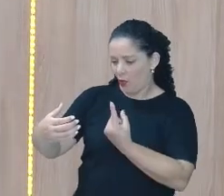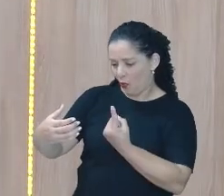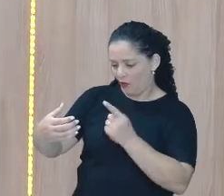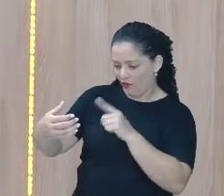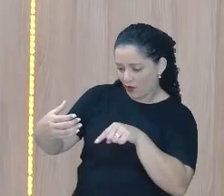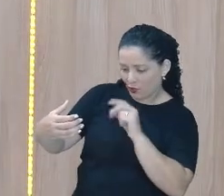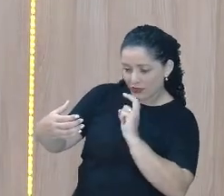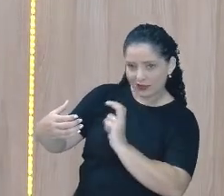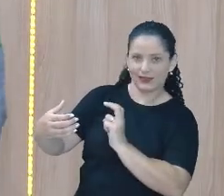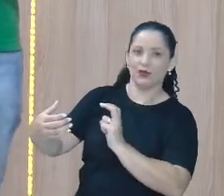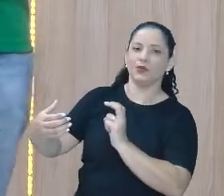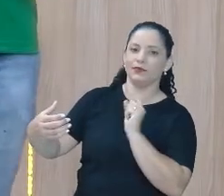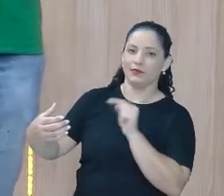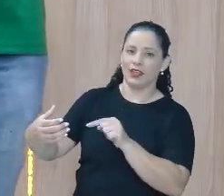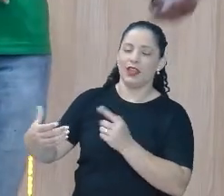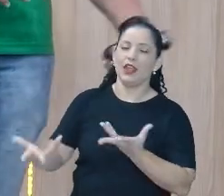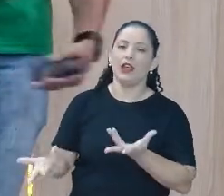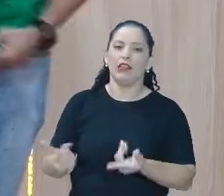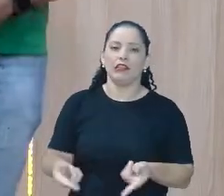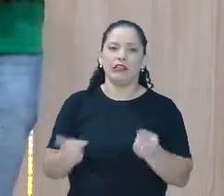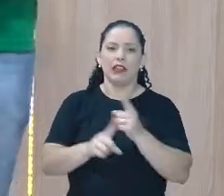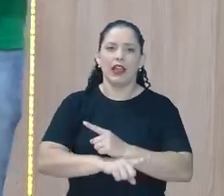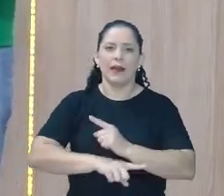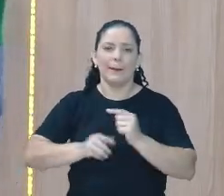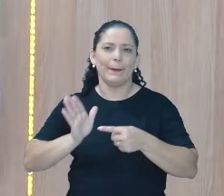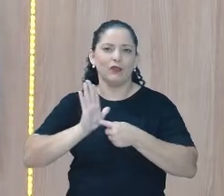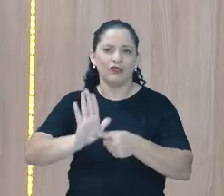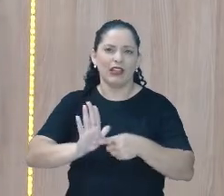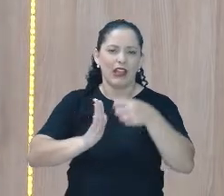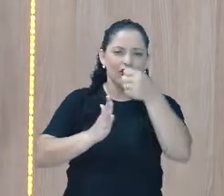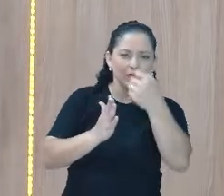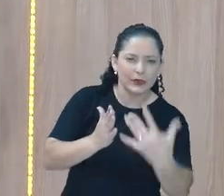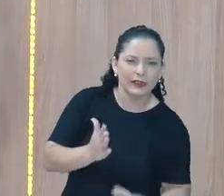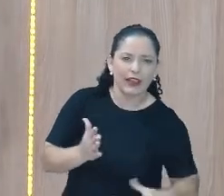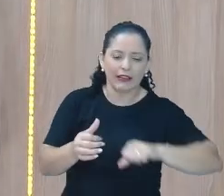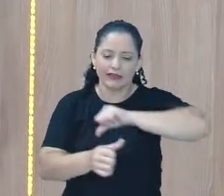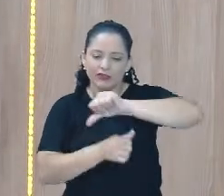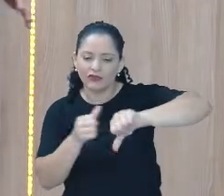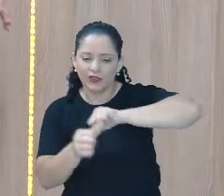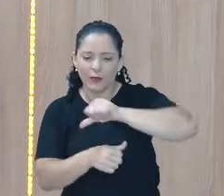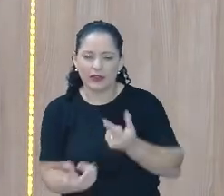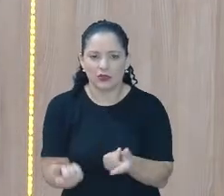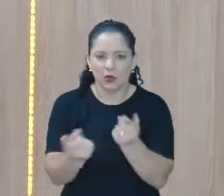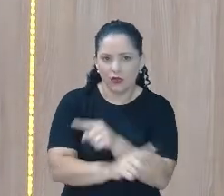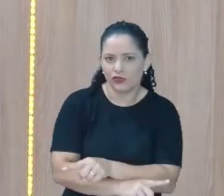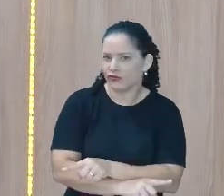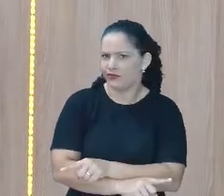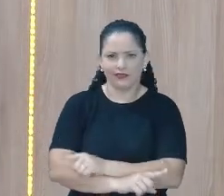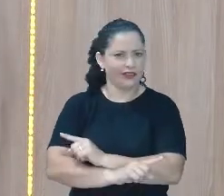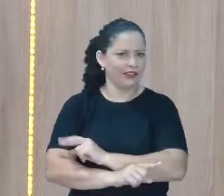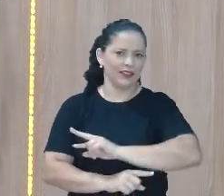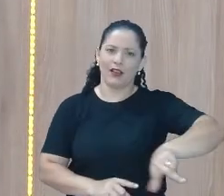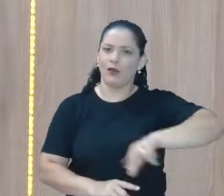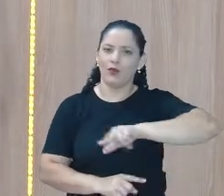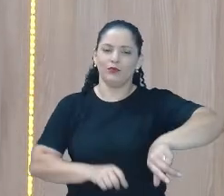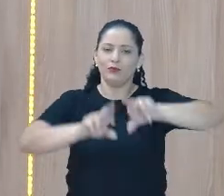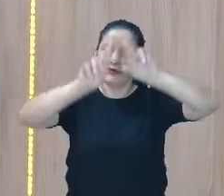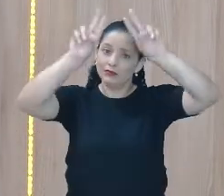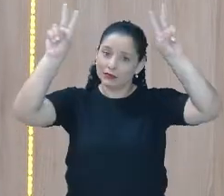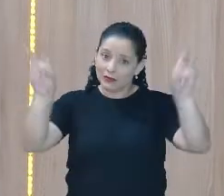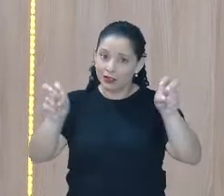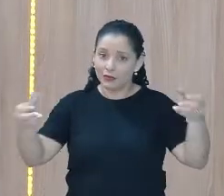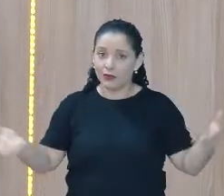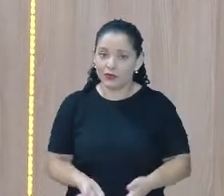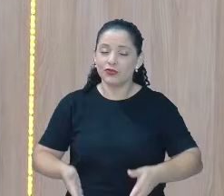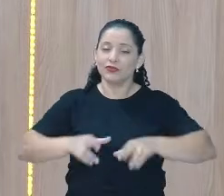essas questões das transformações de unidades aí do litro, tá? Não é o tema da nossa aula de hoje,